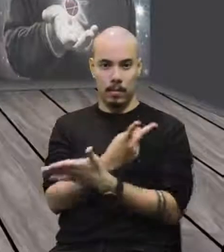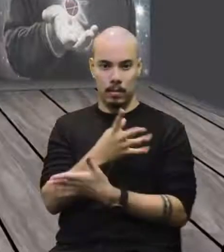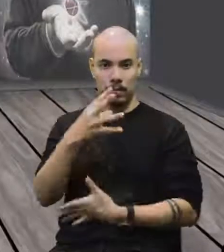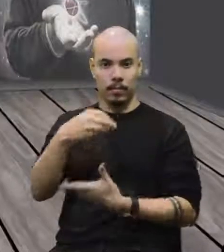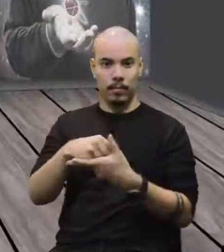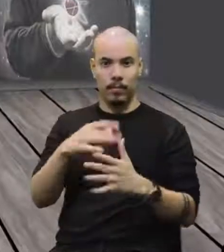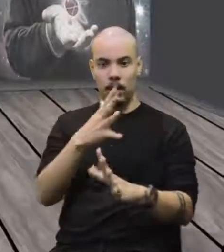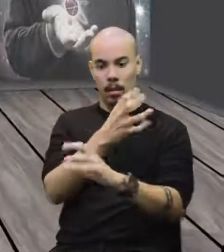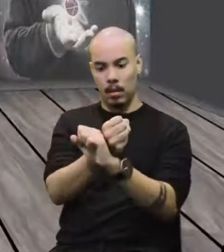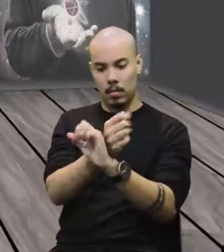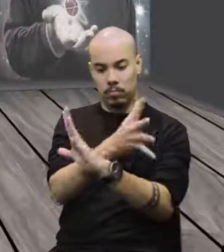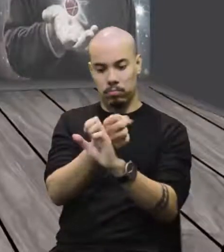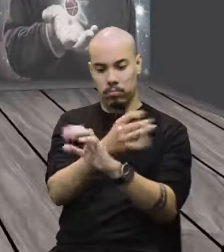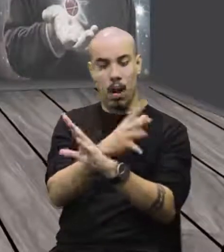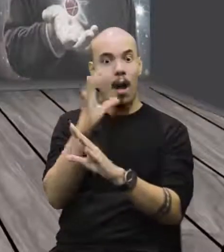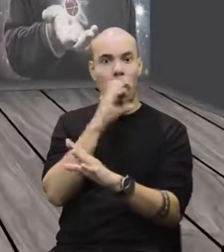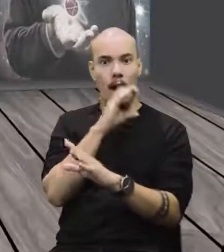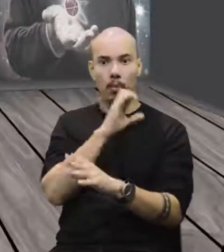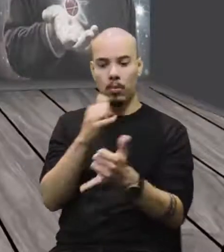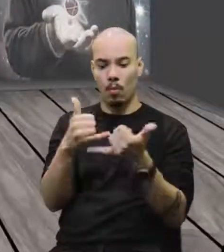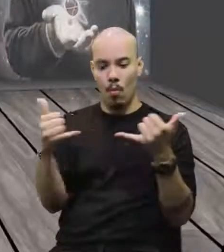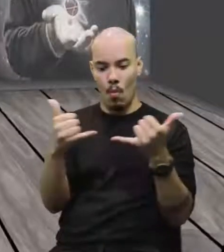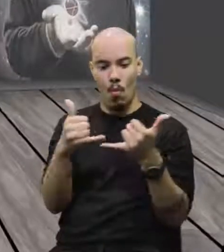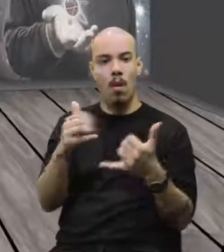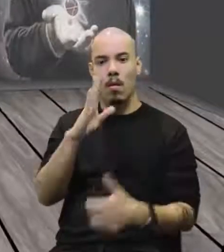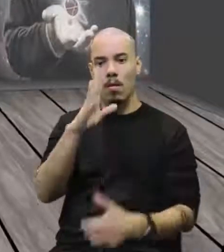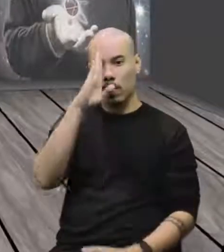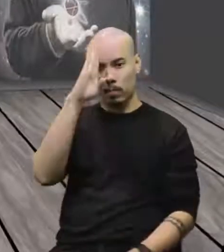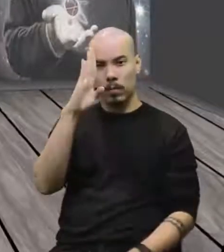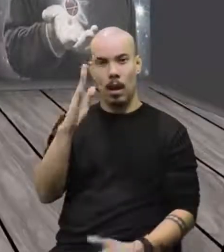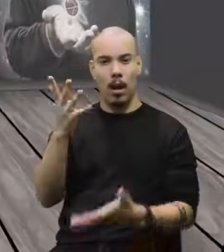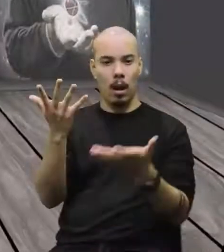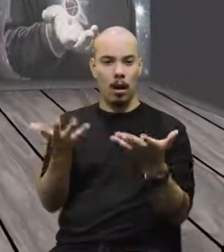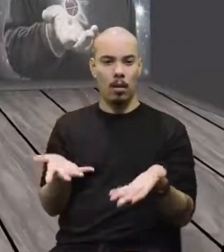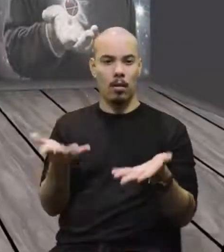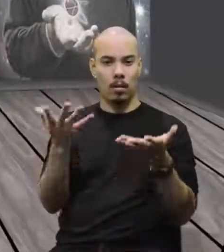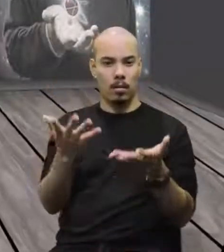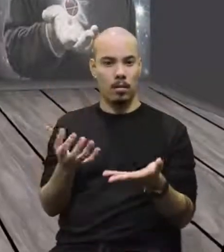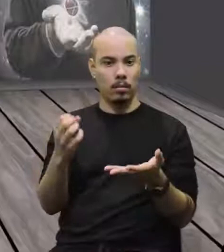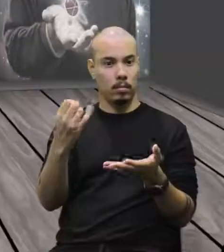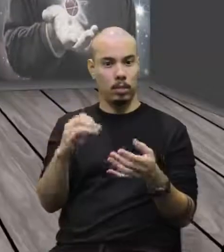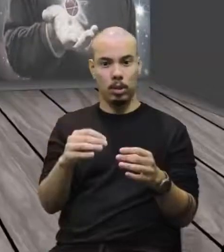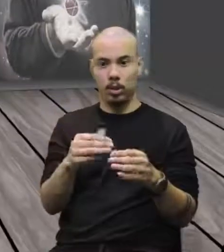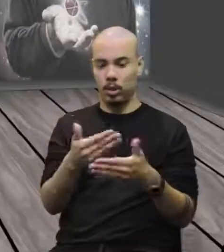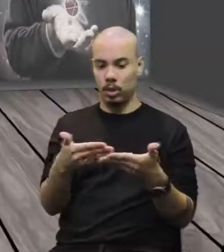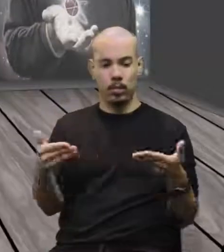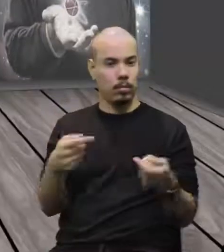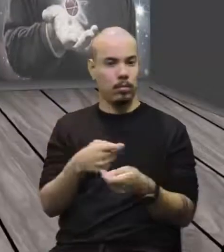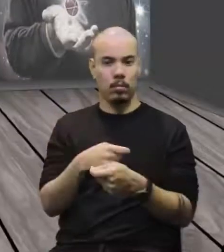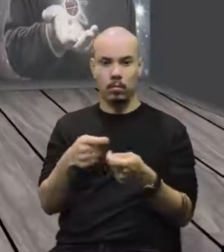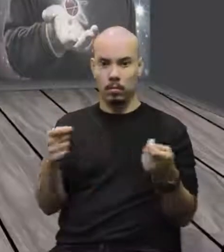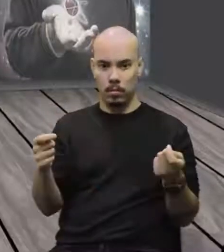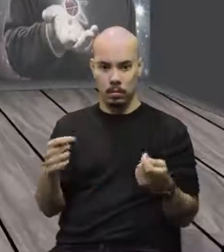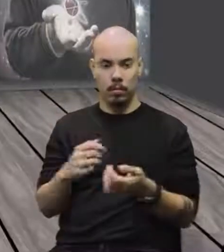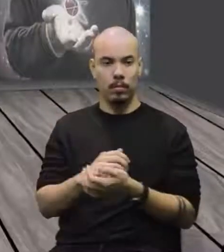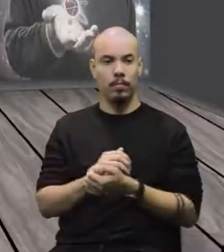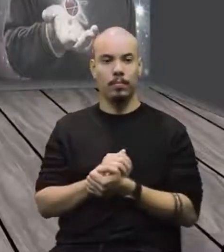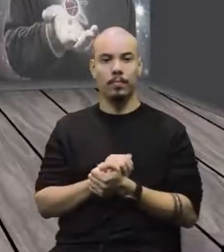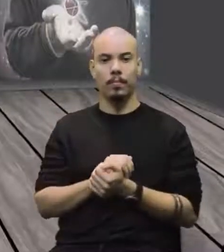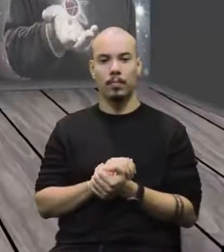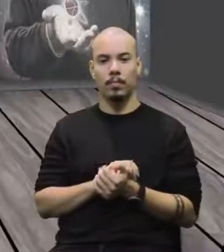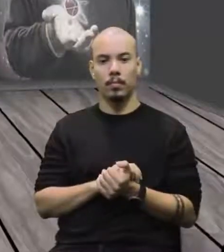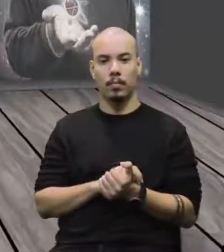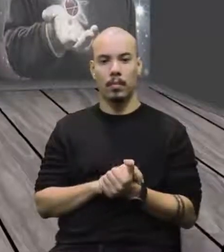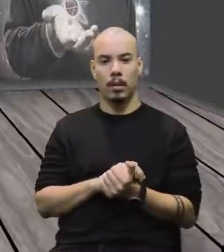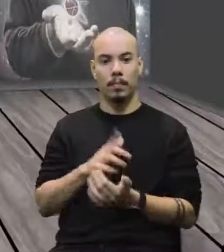a atração, a repulsão entre os fios. E, de preferência, levinho e não muito esticado. Porque se for esticado, ele não vai... O que pode fazer é colocar uma folha de